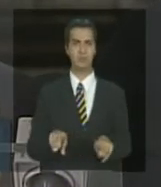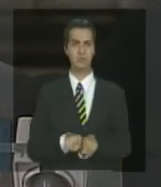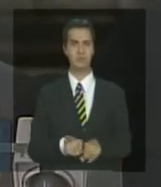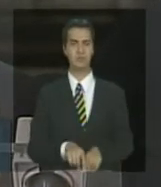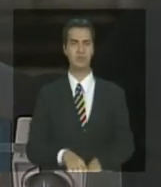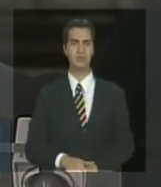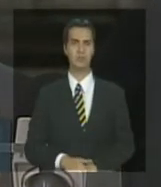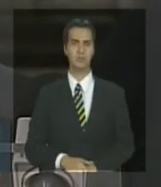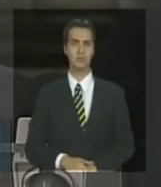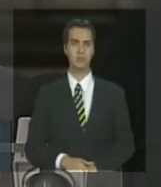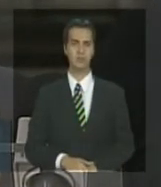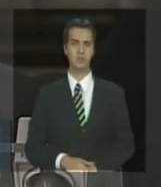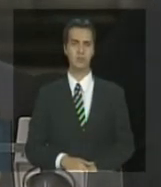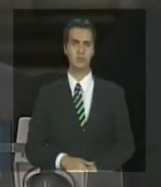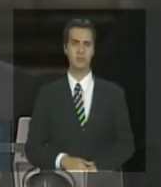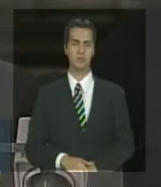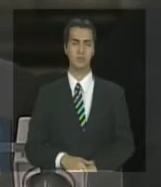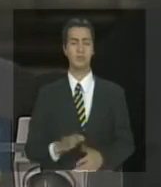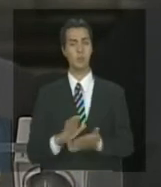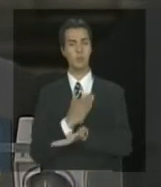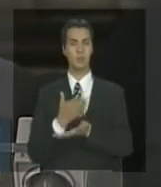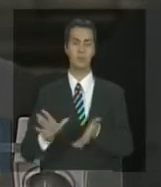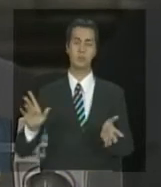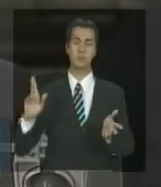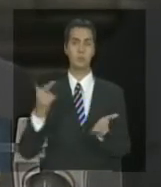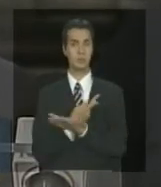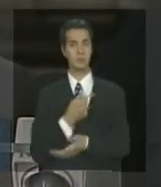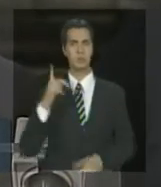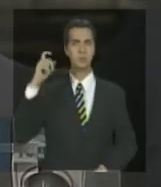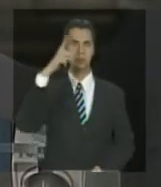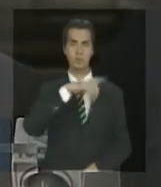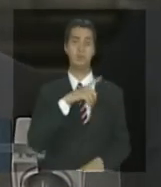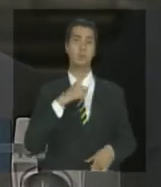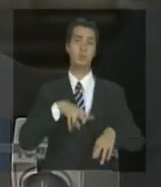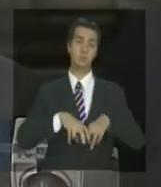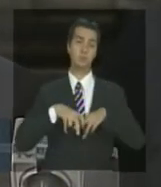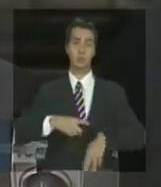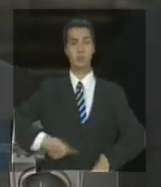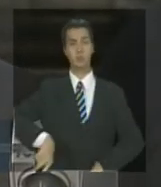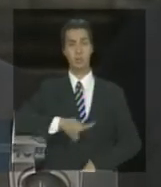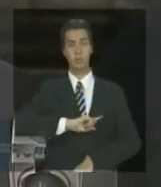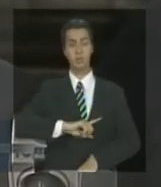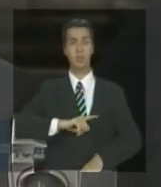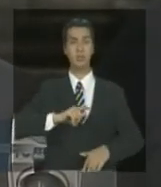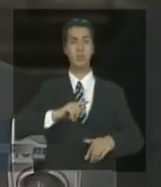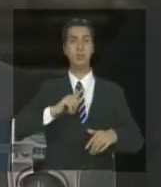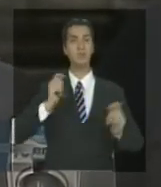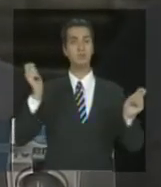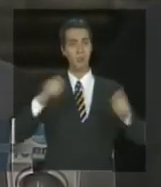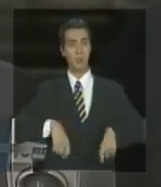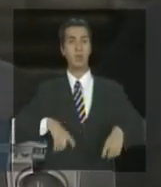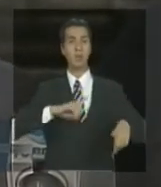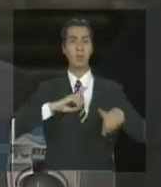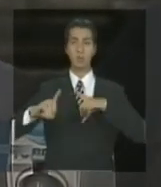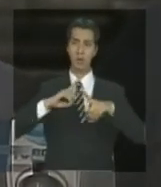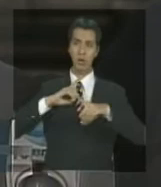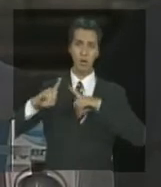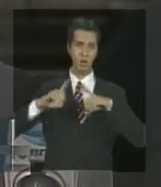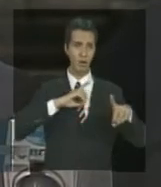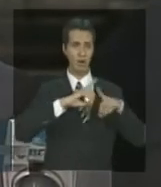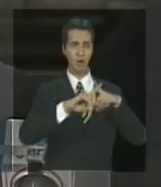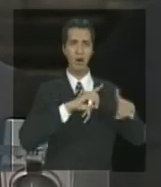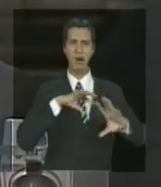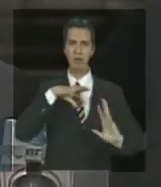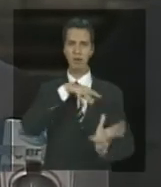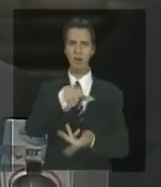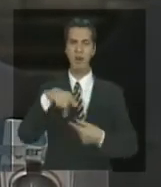certas situações maiores do que as nossas, de modo que a nossa capacidade de dialogar com o resto do mundo também é parte da